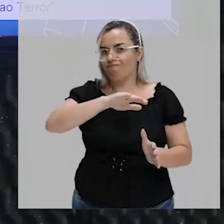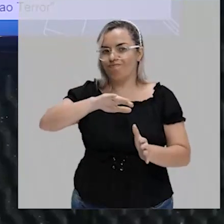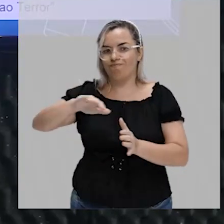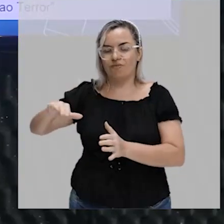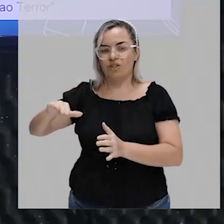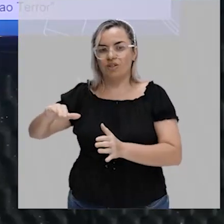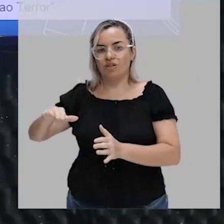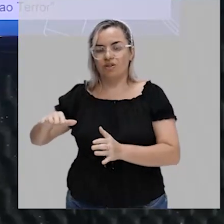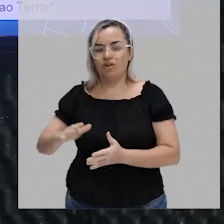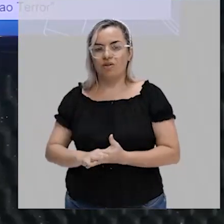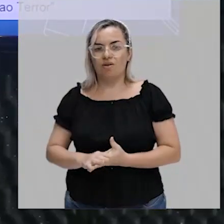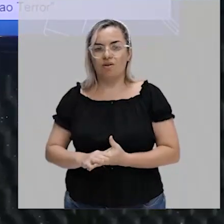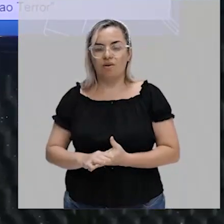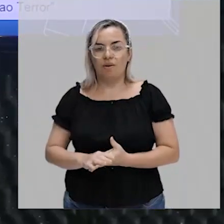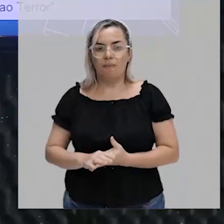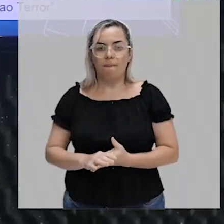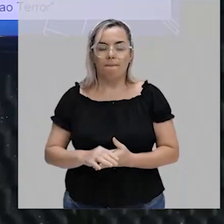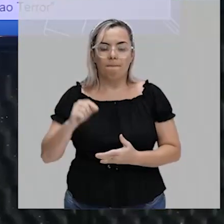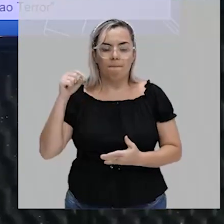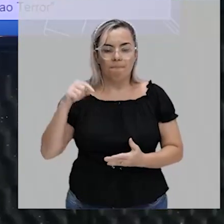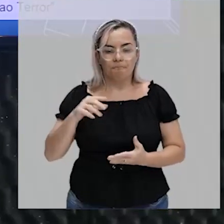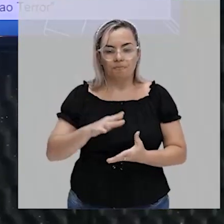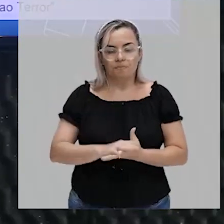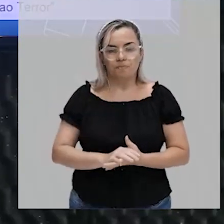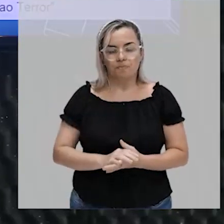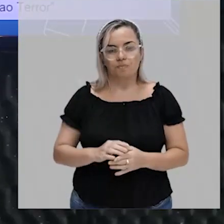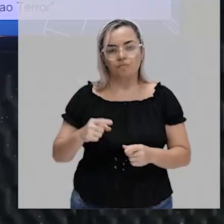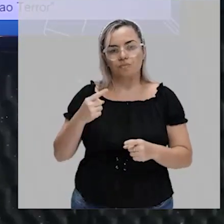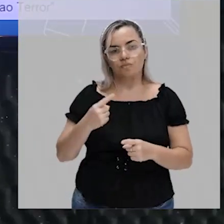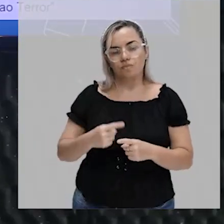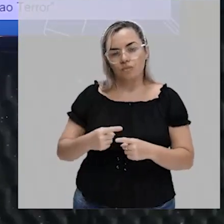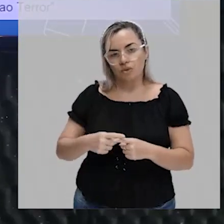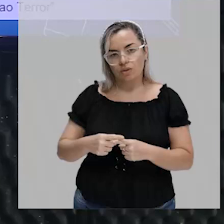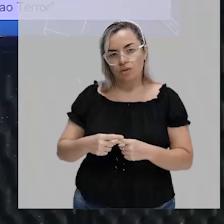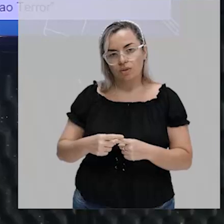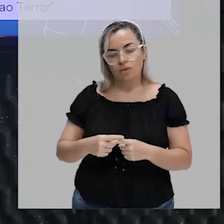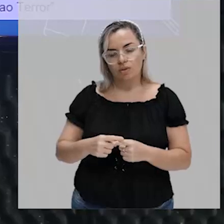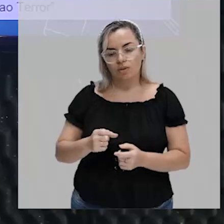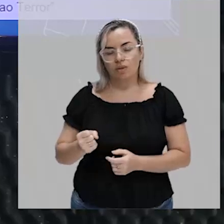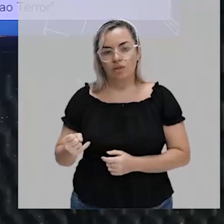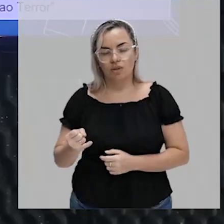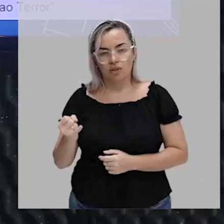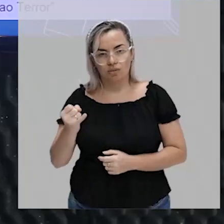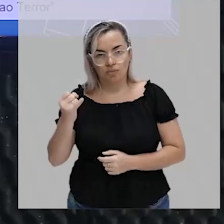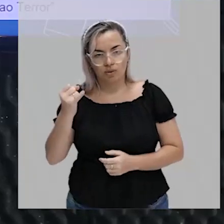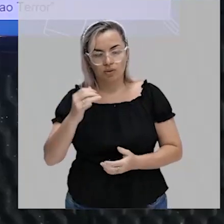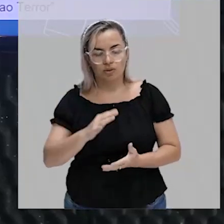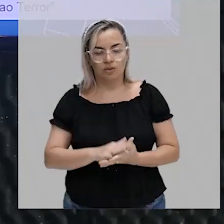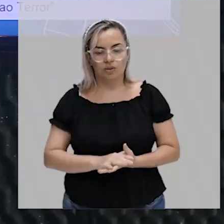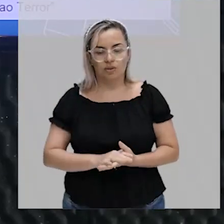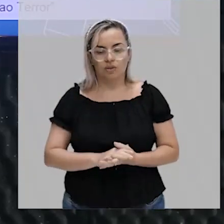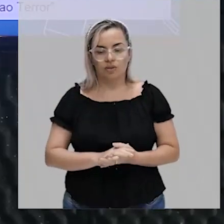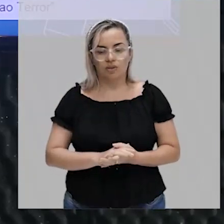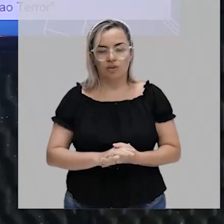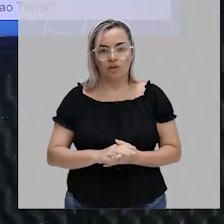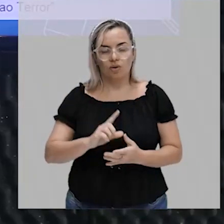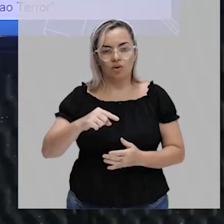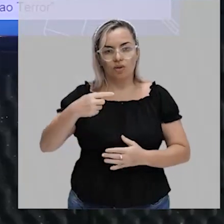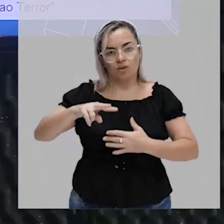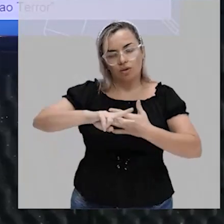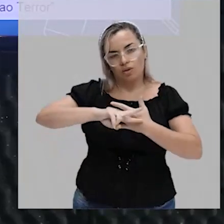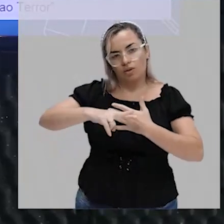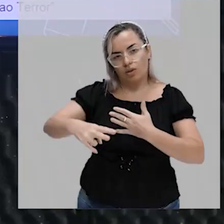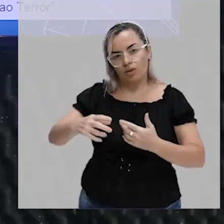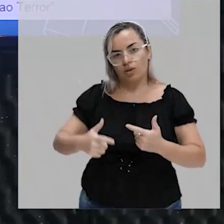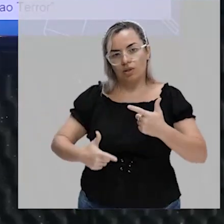aplicou aquilo que já estava previsto. Um outro evento muito importante que também vai ser consequência da guerra ao terror, tá? É, no caso, a